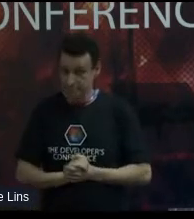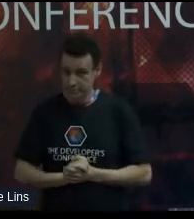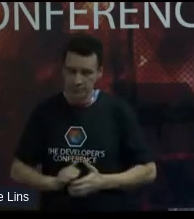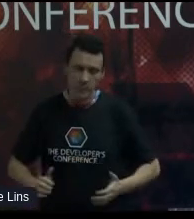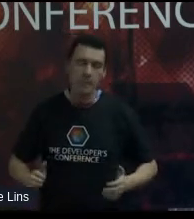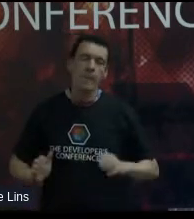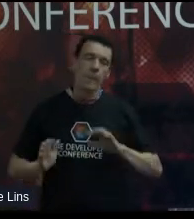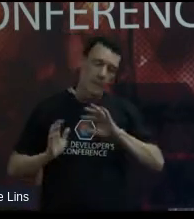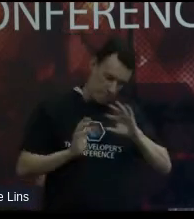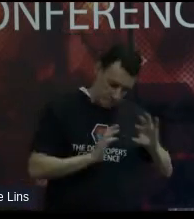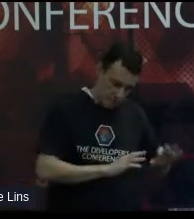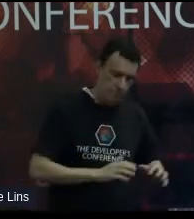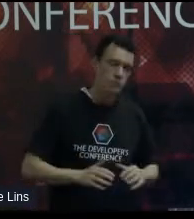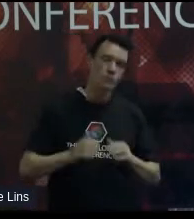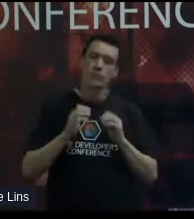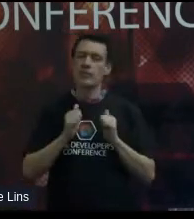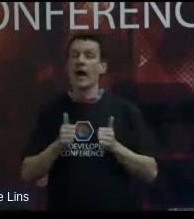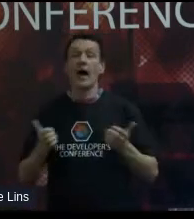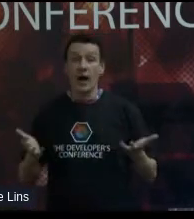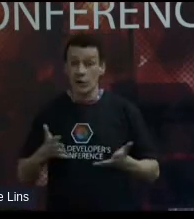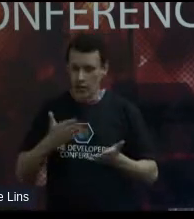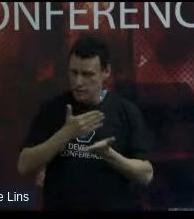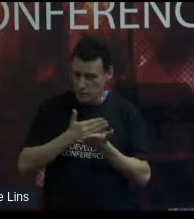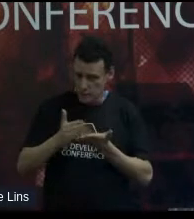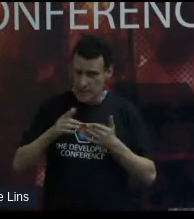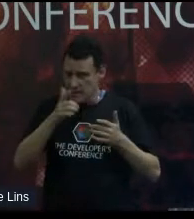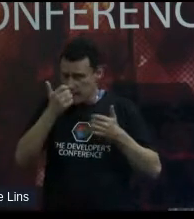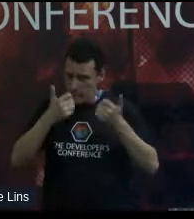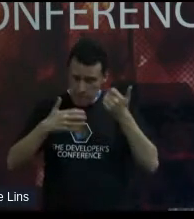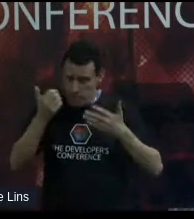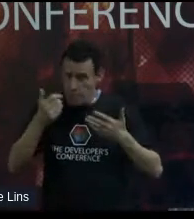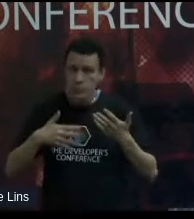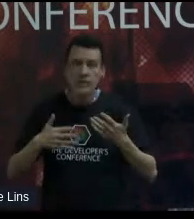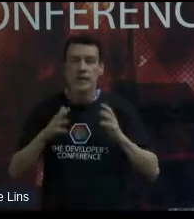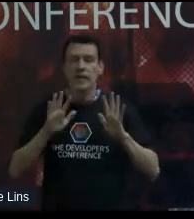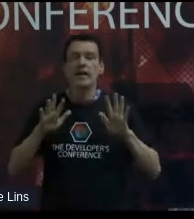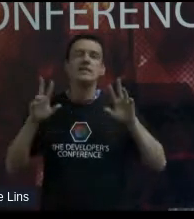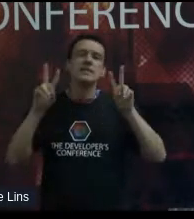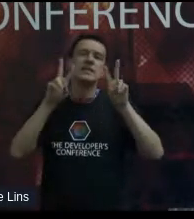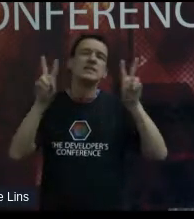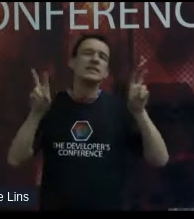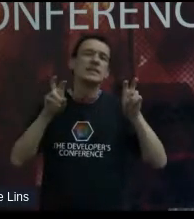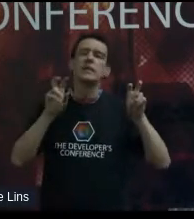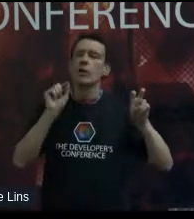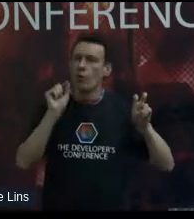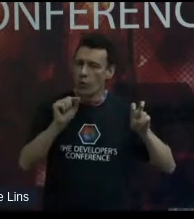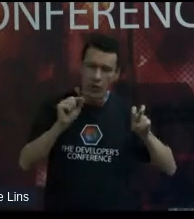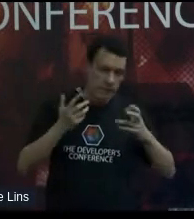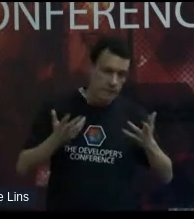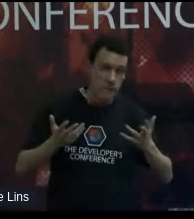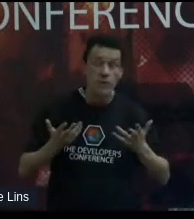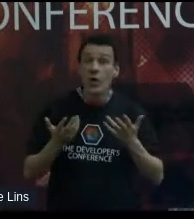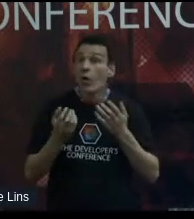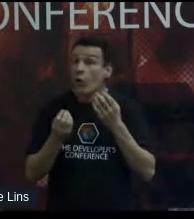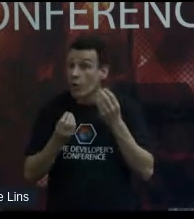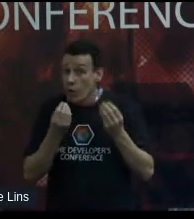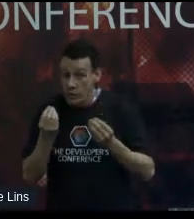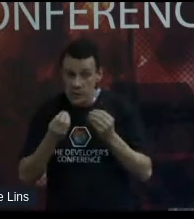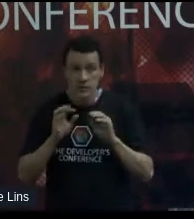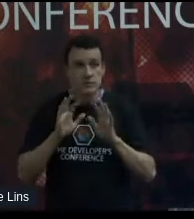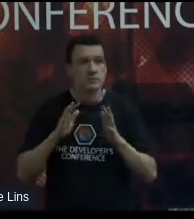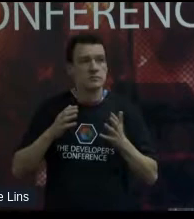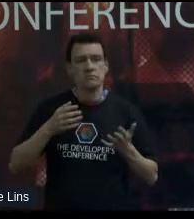um pouquinho, né, aqui a respeito de como que a gente, né, pode